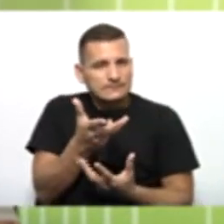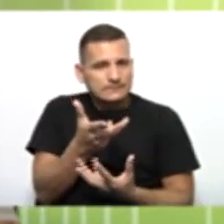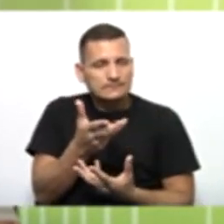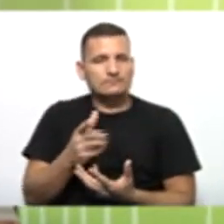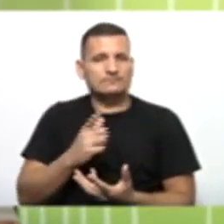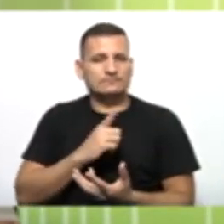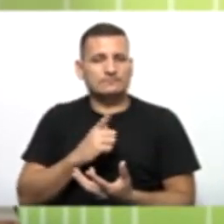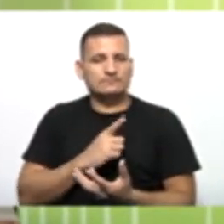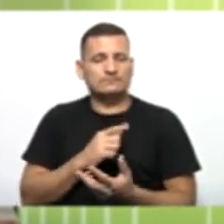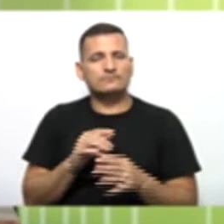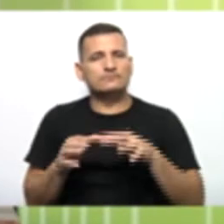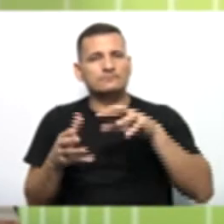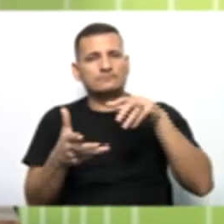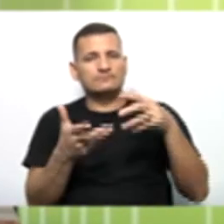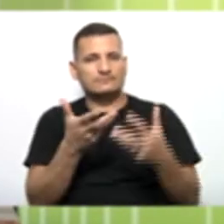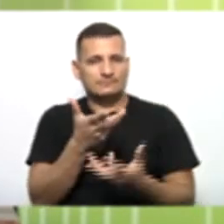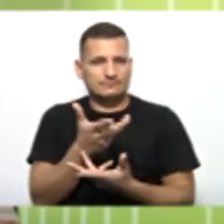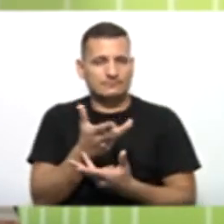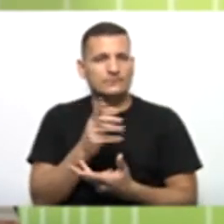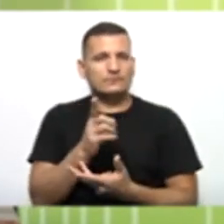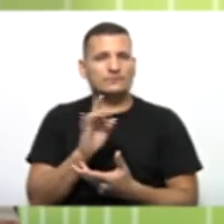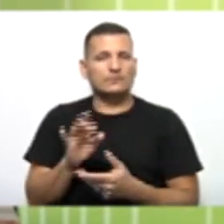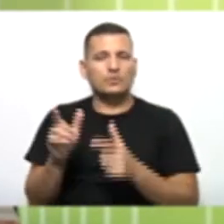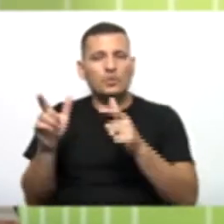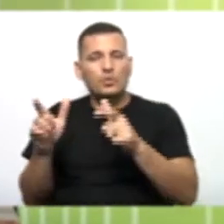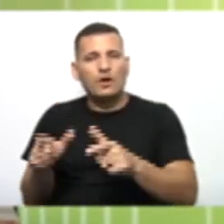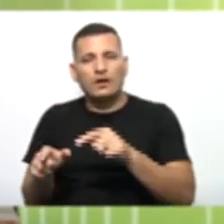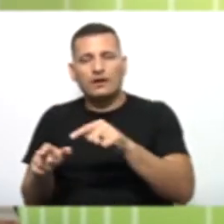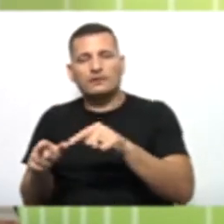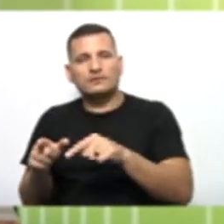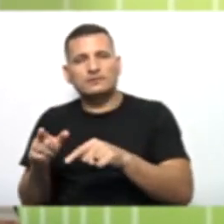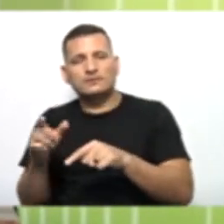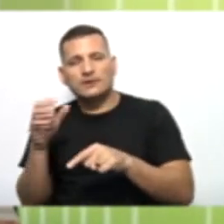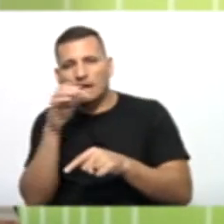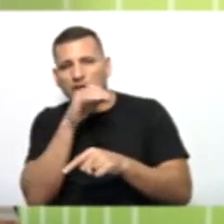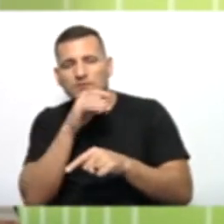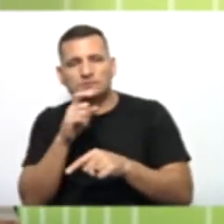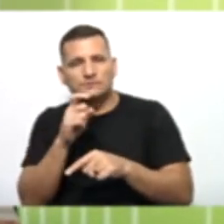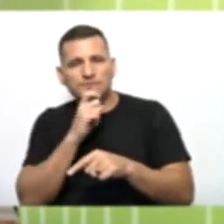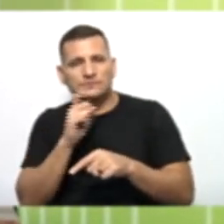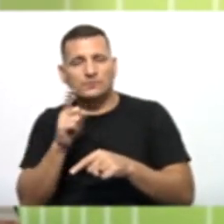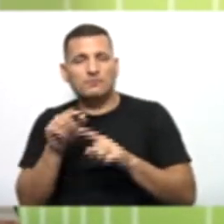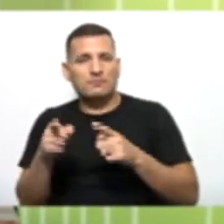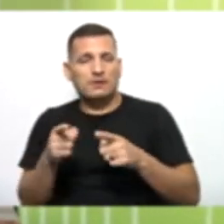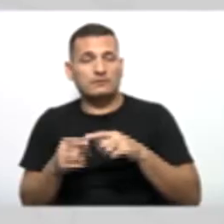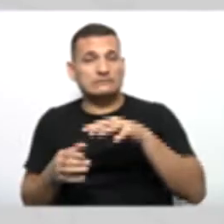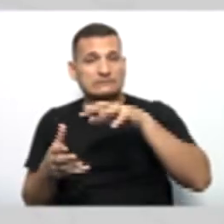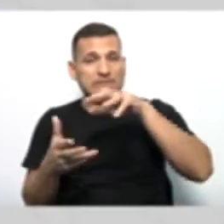global não fala de um local específico estar quente ou frio, mas fala da média da temperatura de toda a Terra.